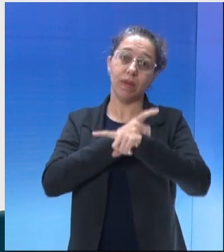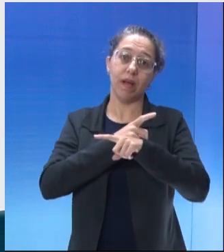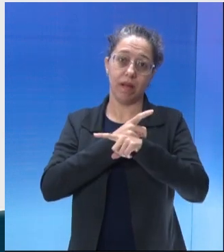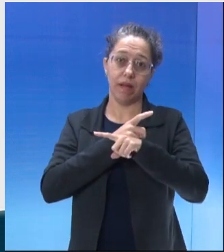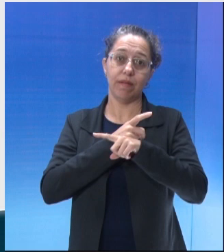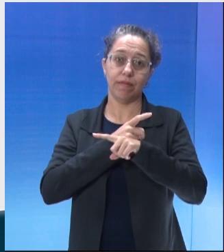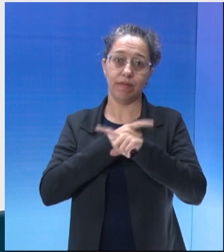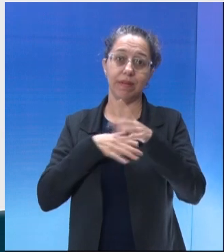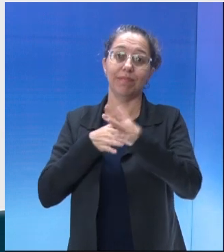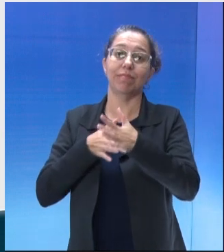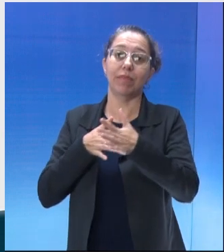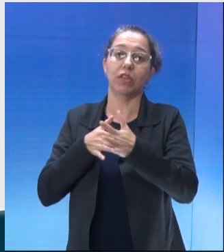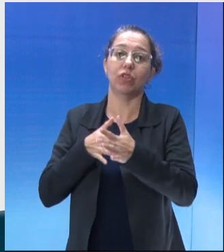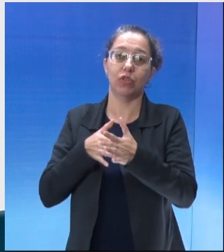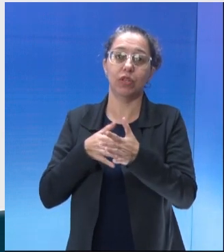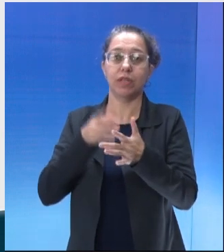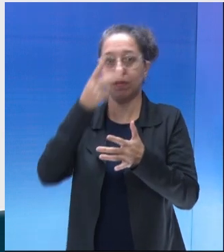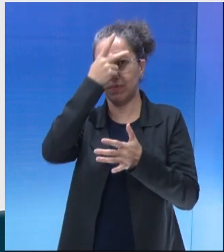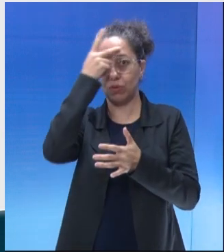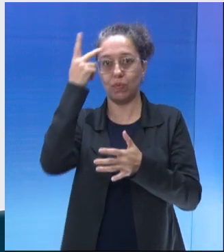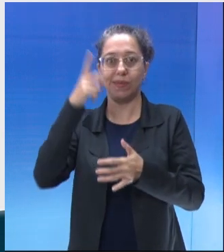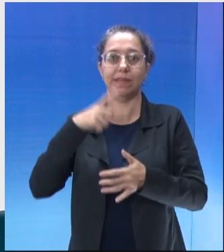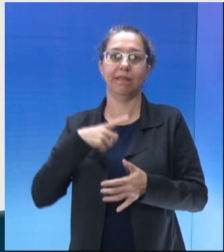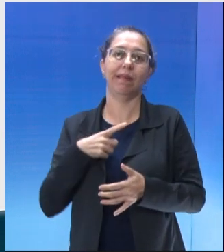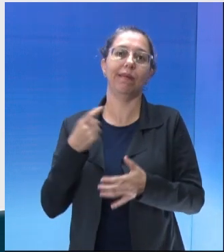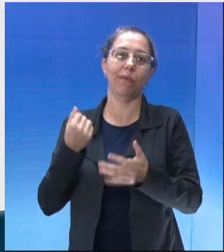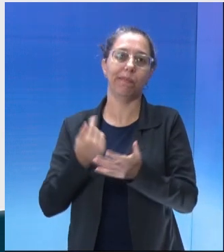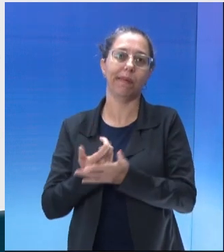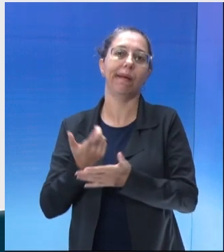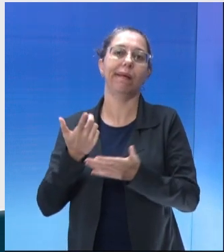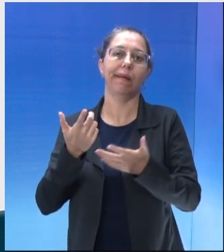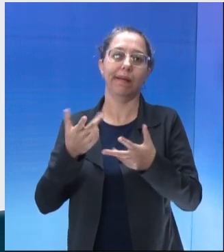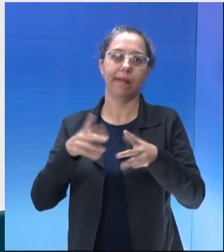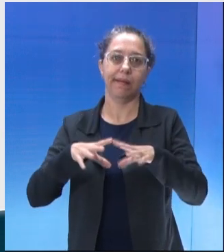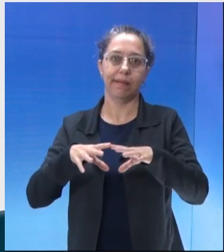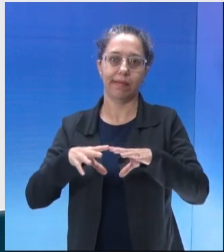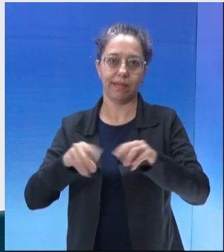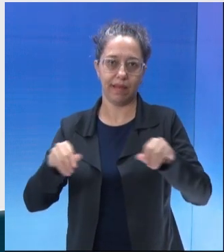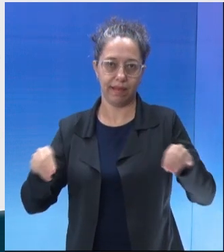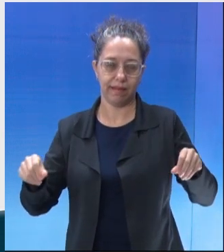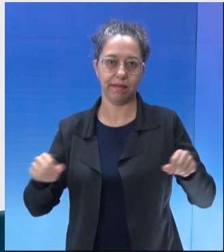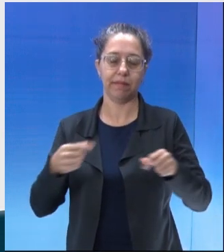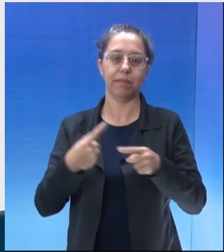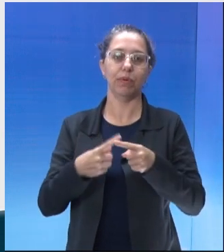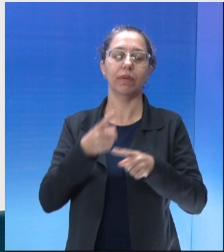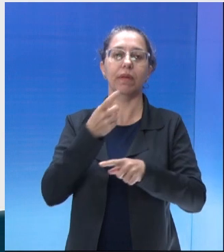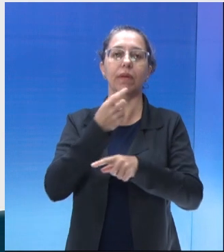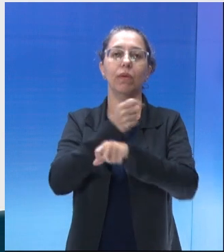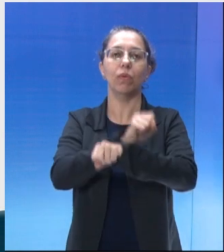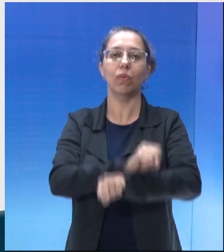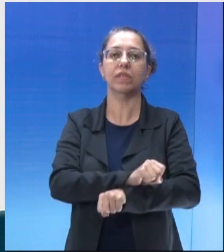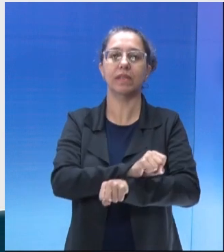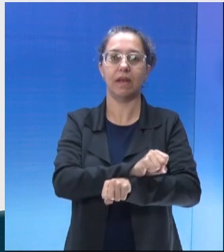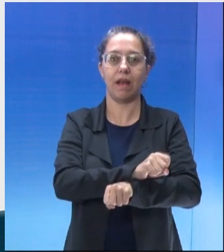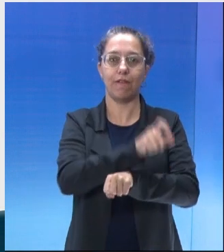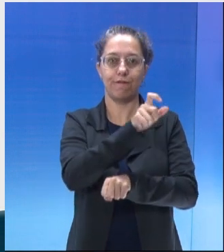praticamente impedia o acesso à terra para os trabalhadores escravos que conquistavam a